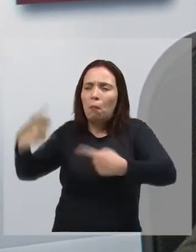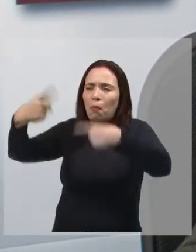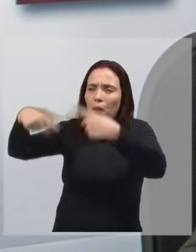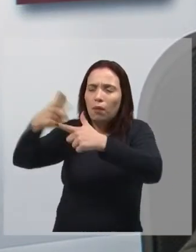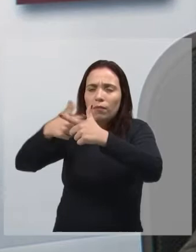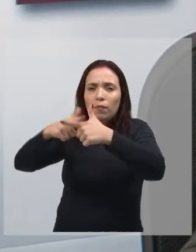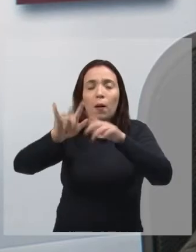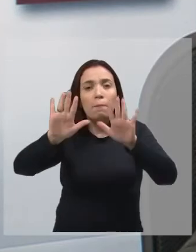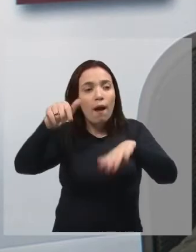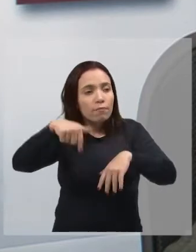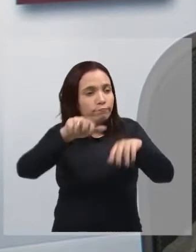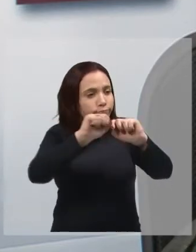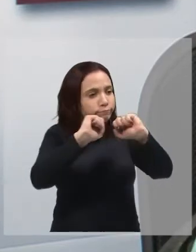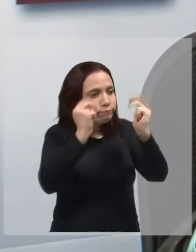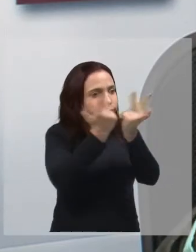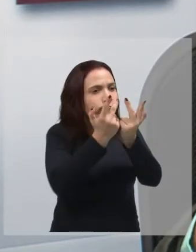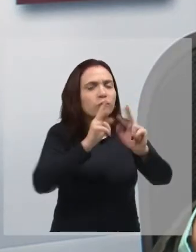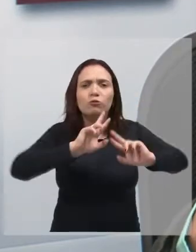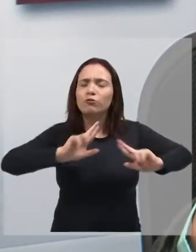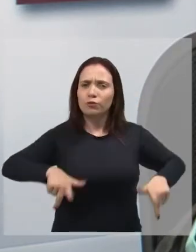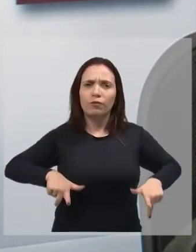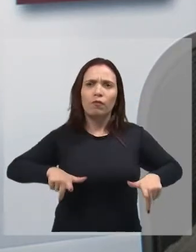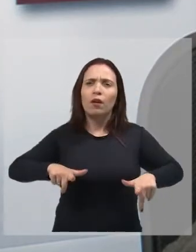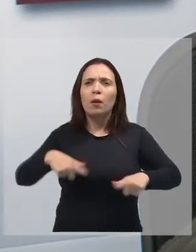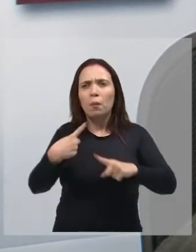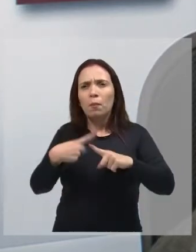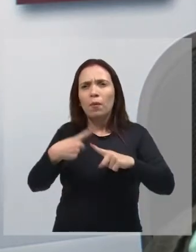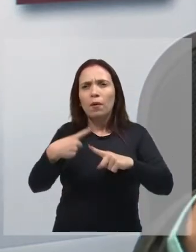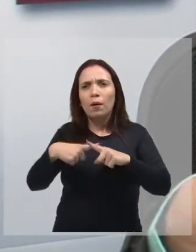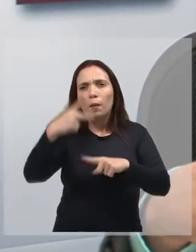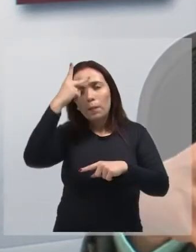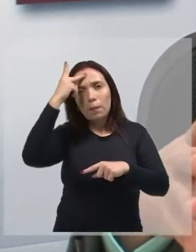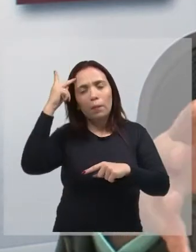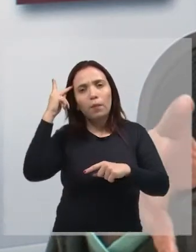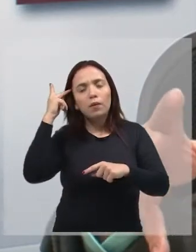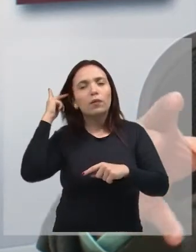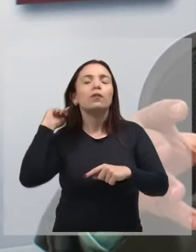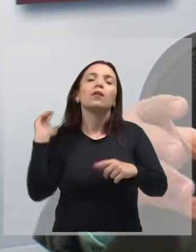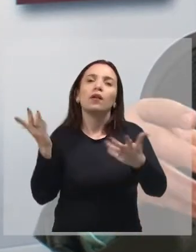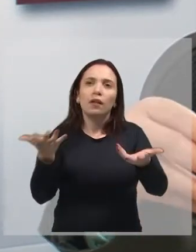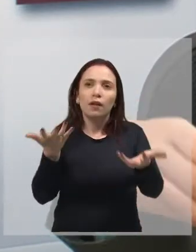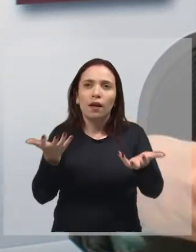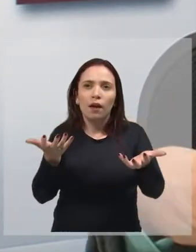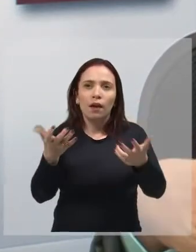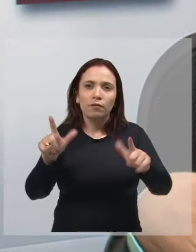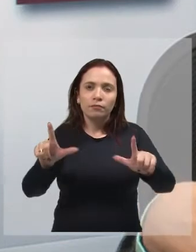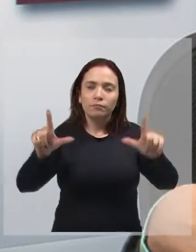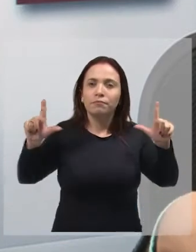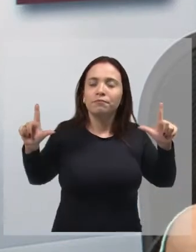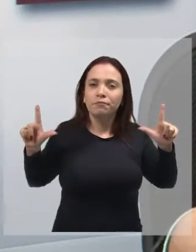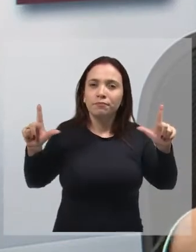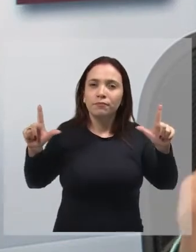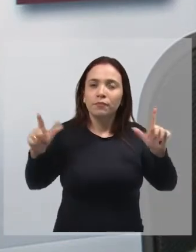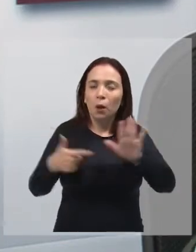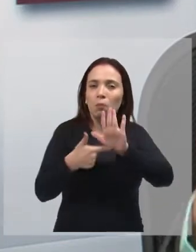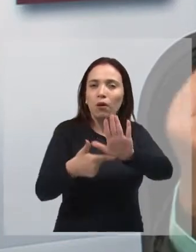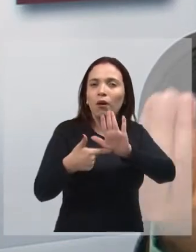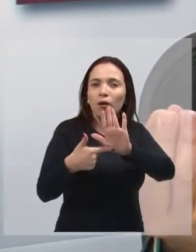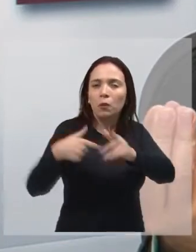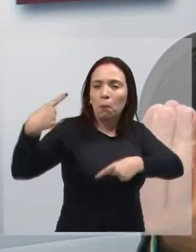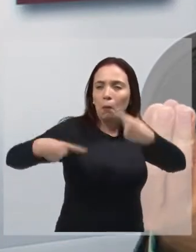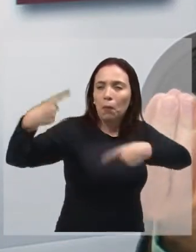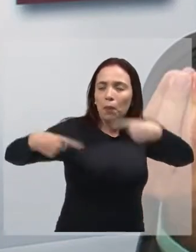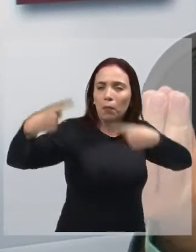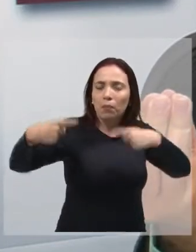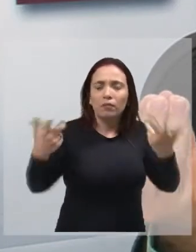mas, às vezes, de atores que ainda estão procurando o seu papel como força de situação de